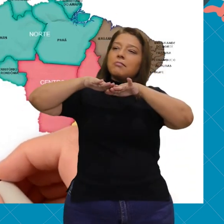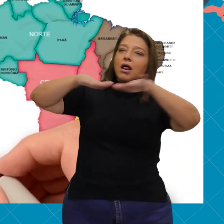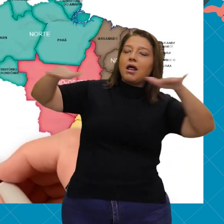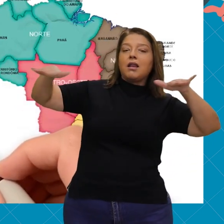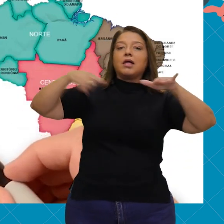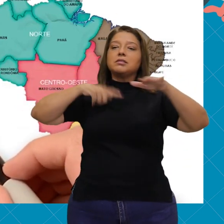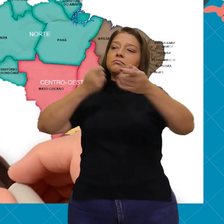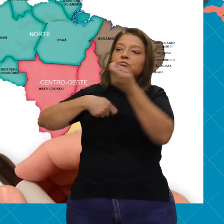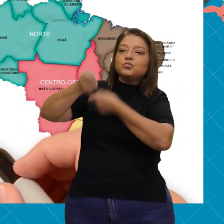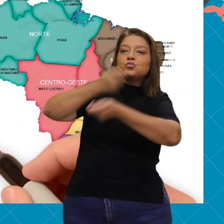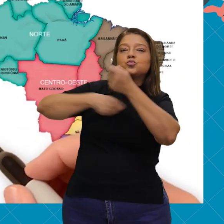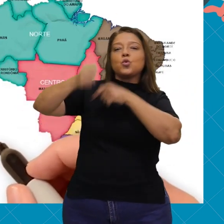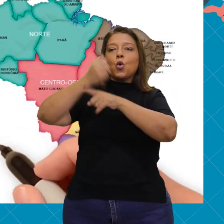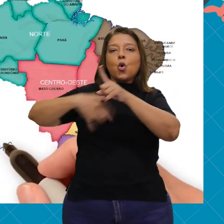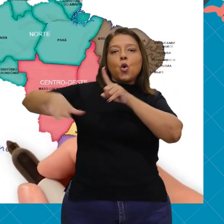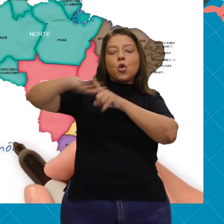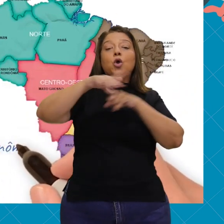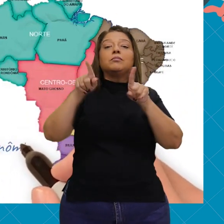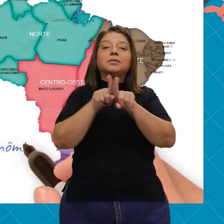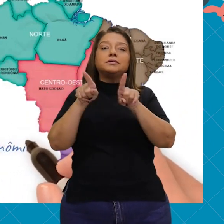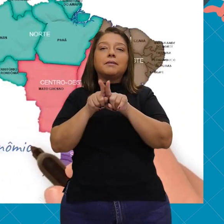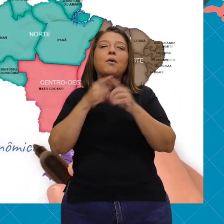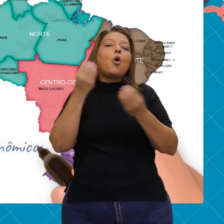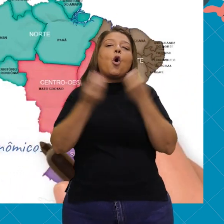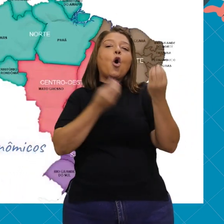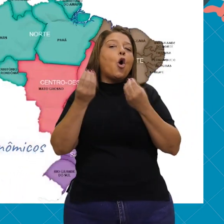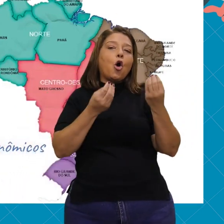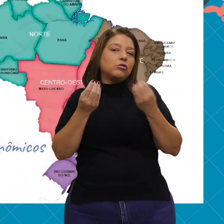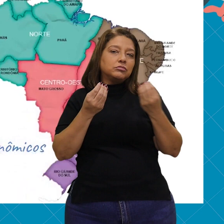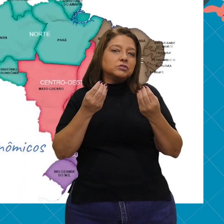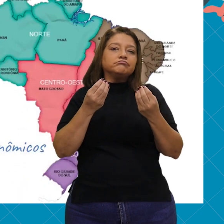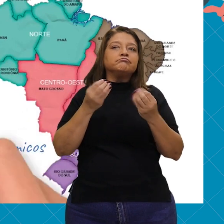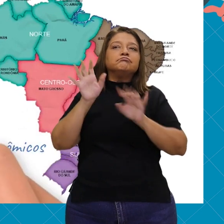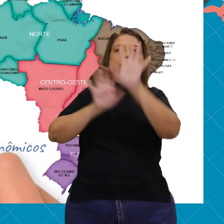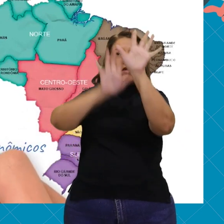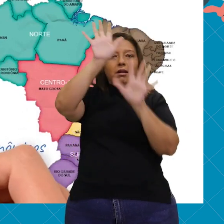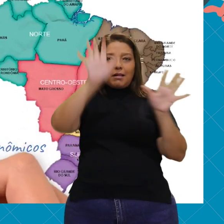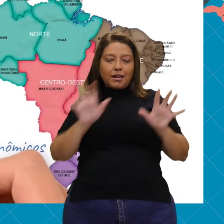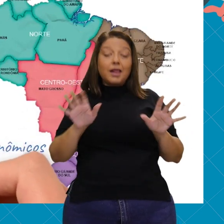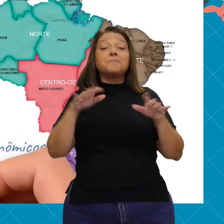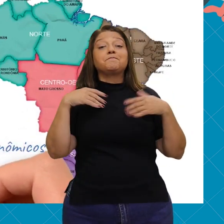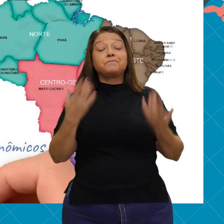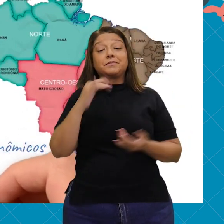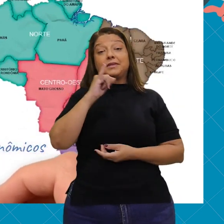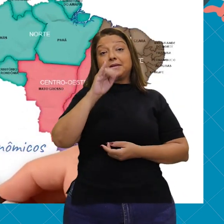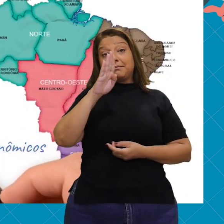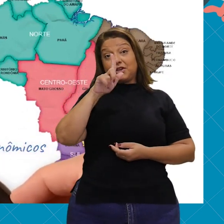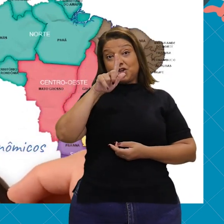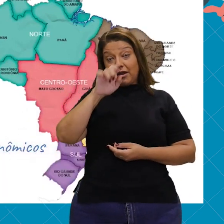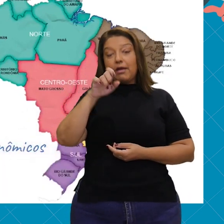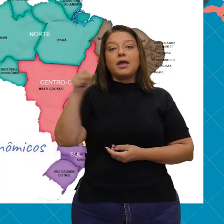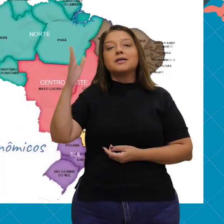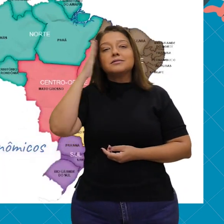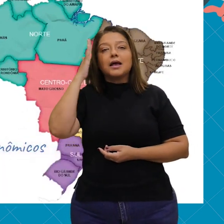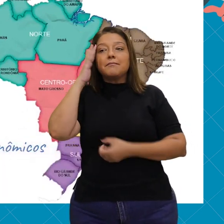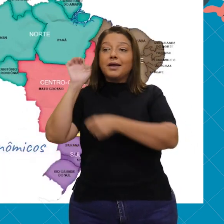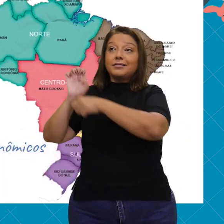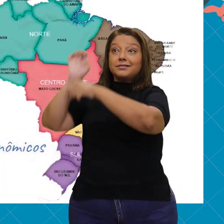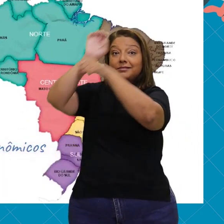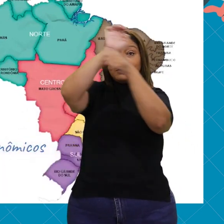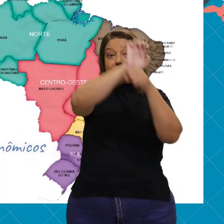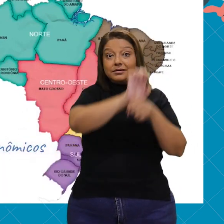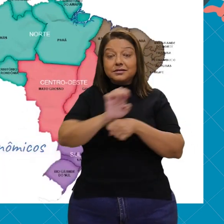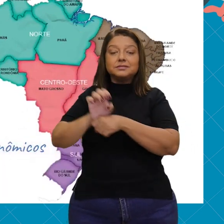aspectos socioeconômicos e também as características fisiográficas do país. Então, nesta proposta, o IBGE buscou agregar